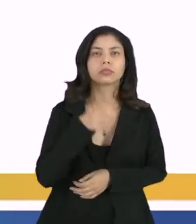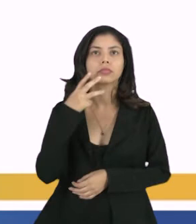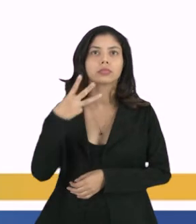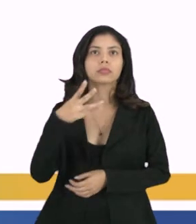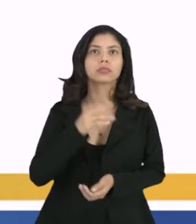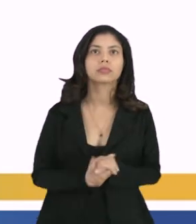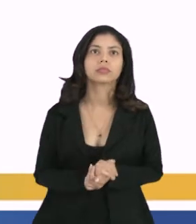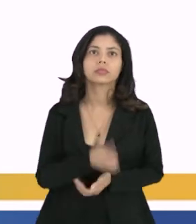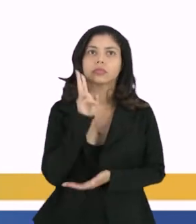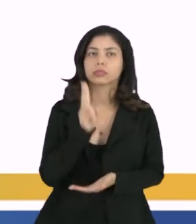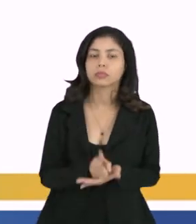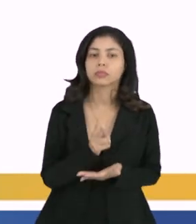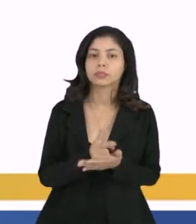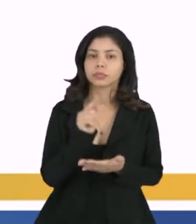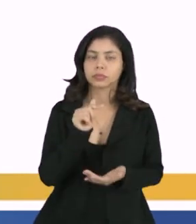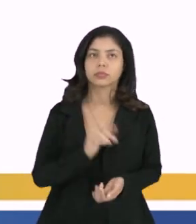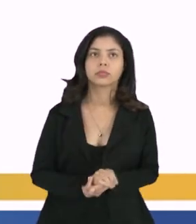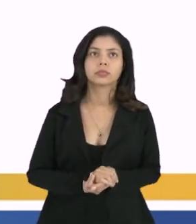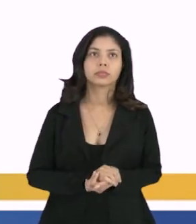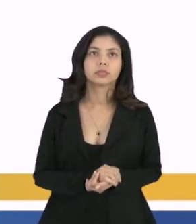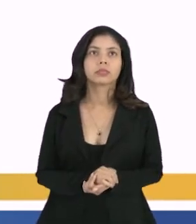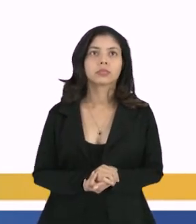5 e 3 é uma solução.